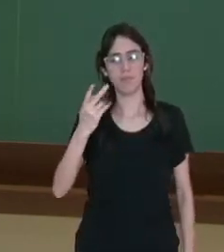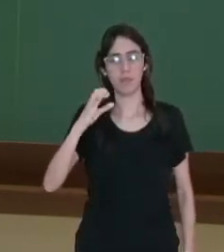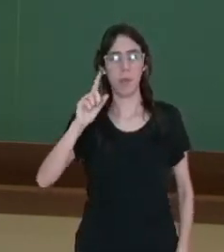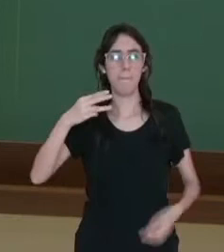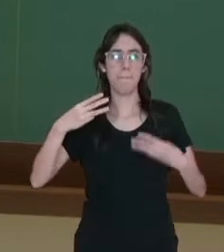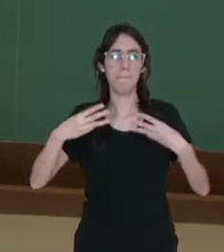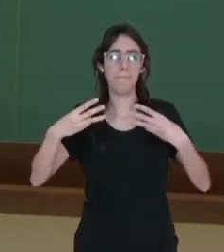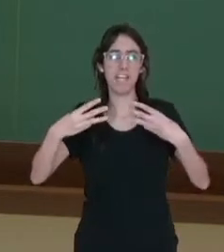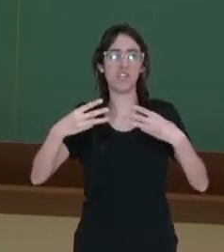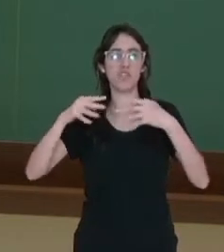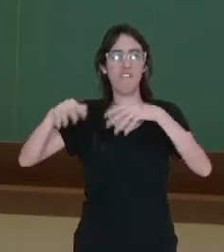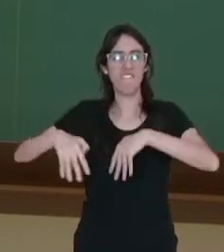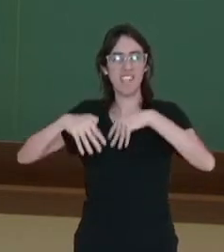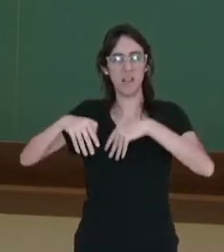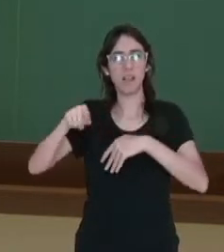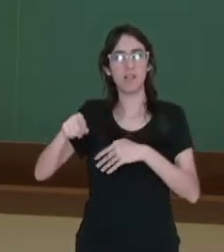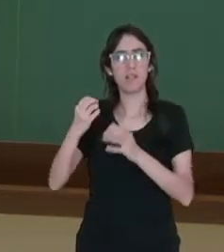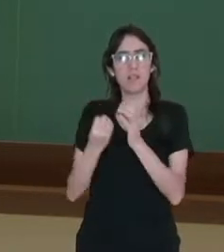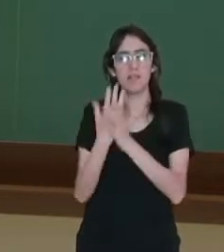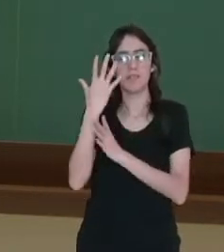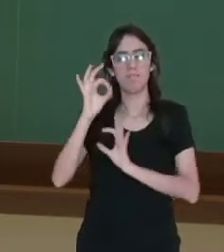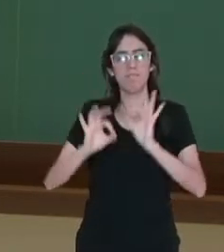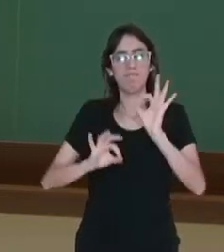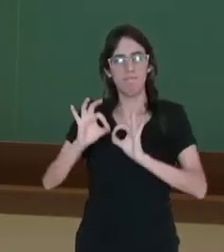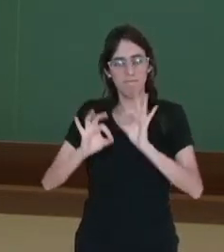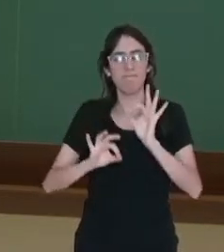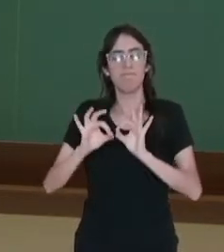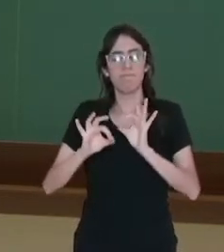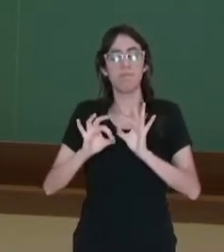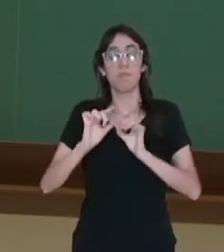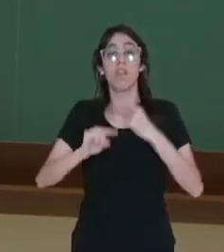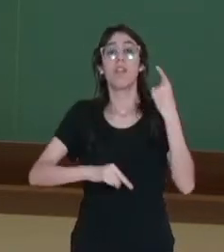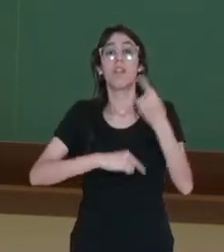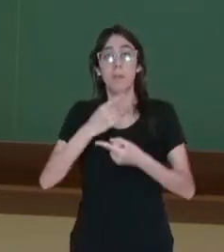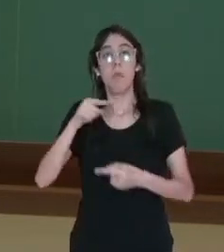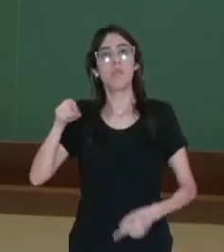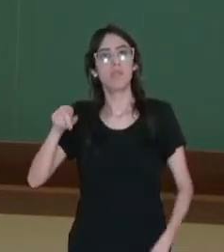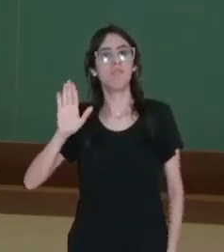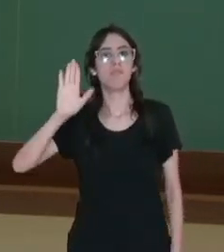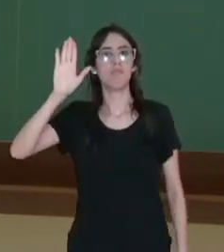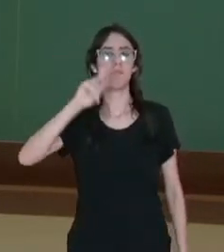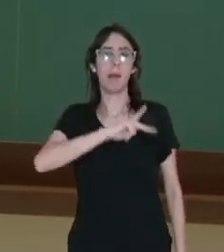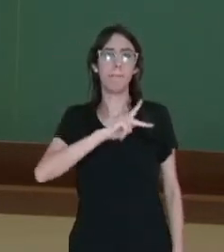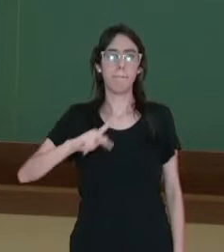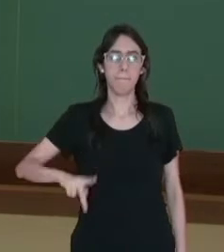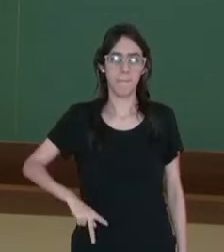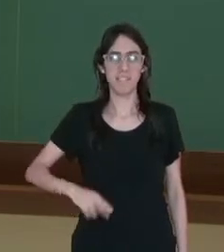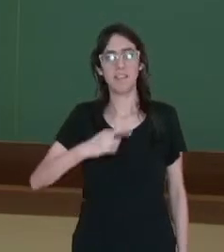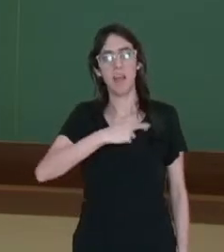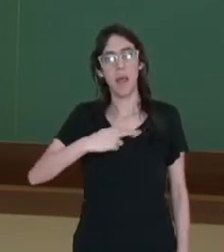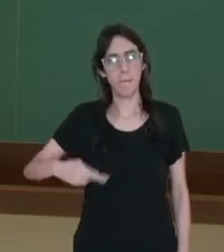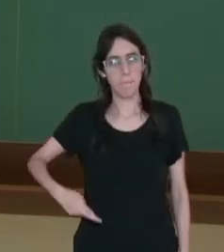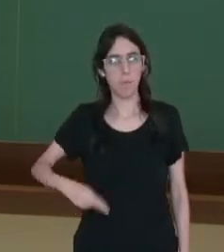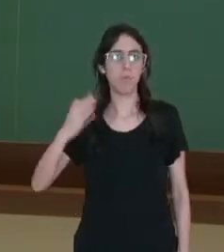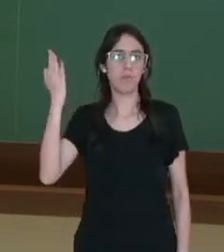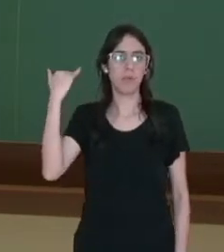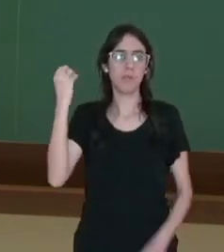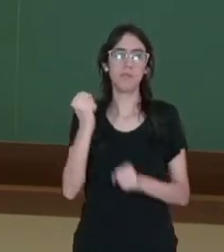devido ao sucesso do Plano Real, Fernando Henrique Cardoso candidatou-se à presidência da República nas eleições disputadas